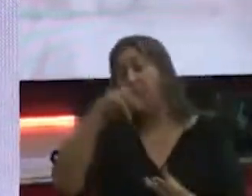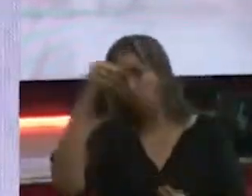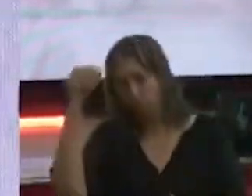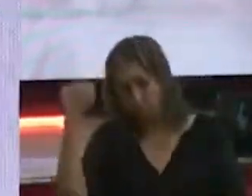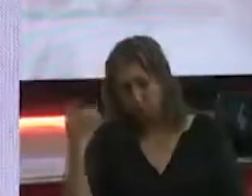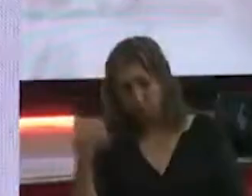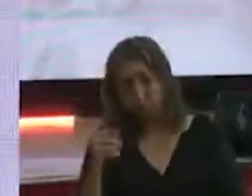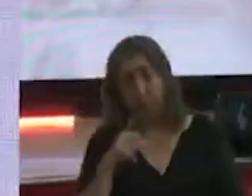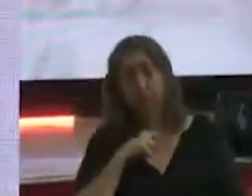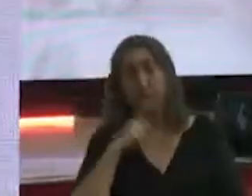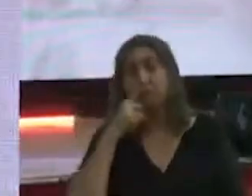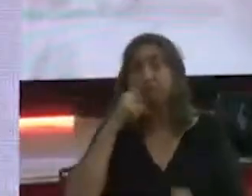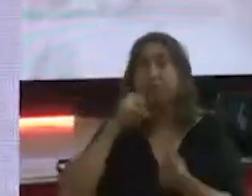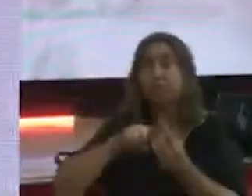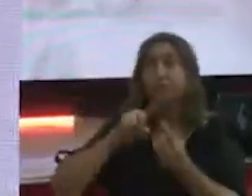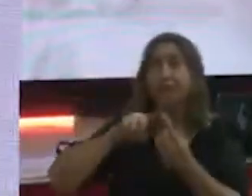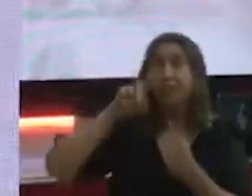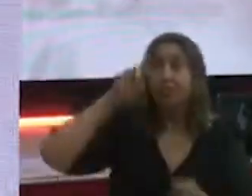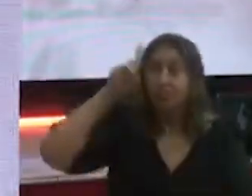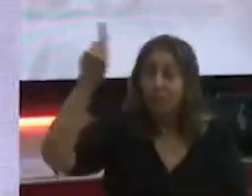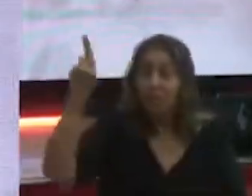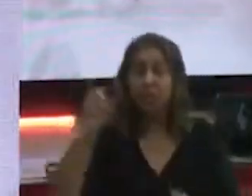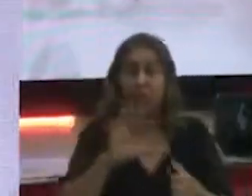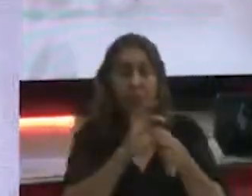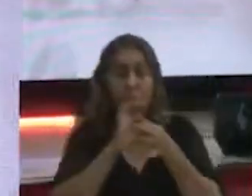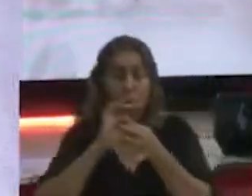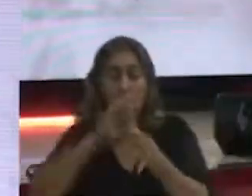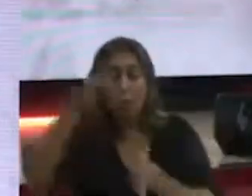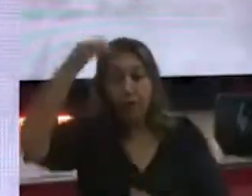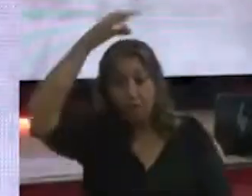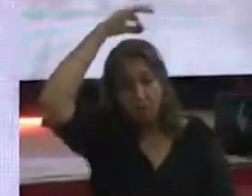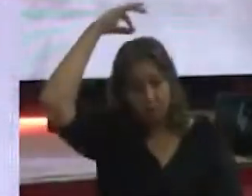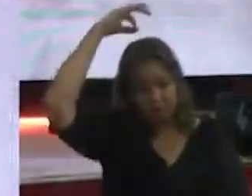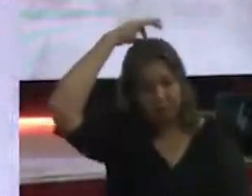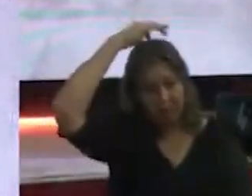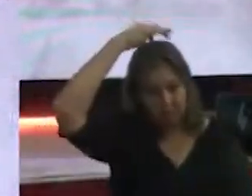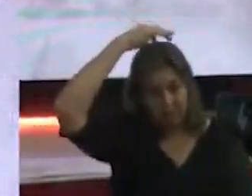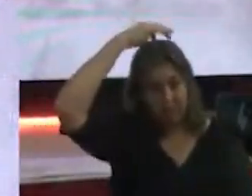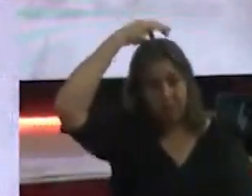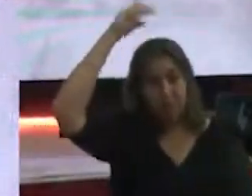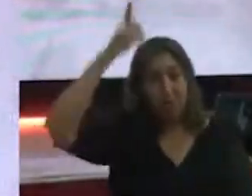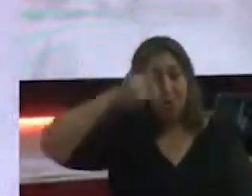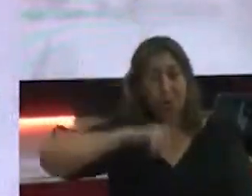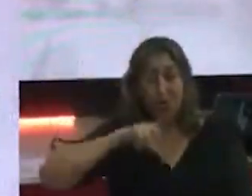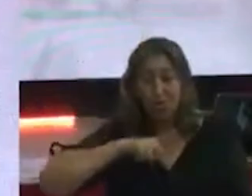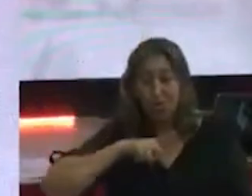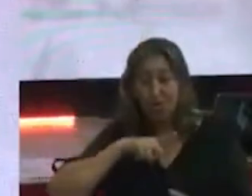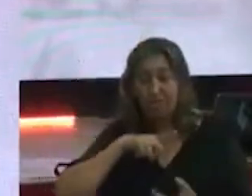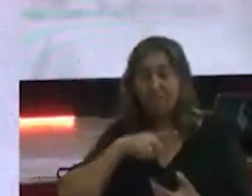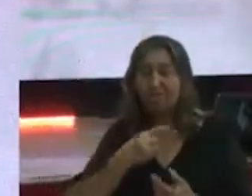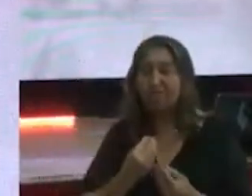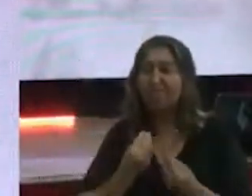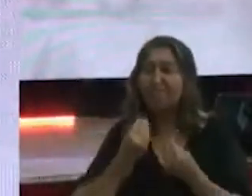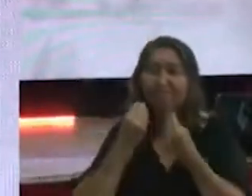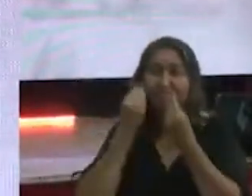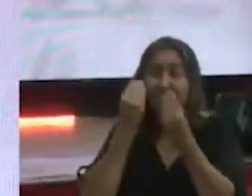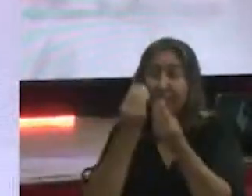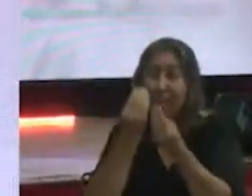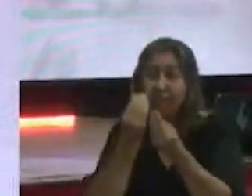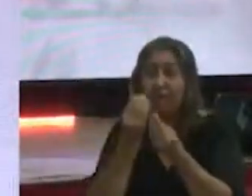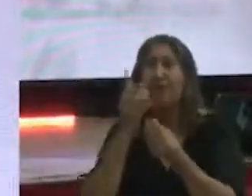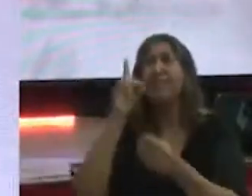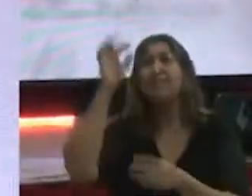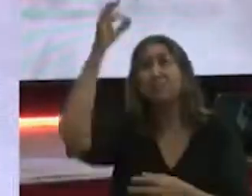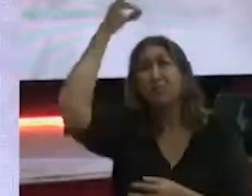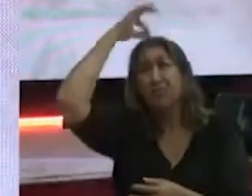nós temos intimidade quando nós temos comunhão com o Espírito Santo quando nós nos entregamos a direção